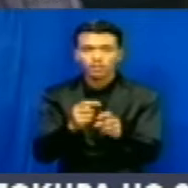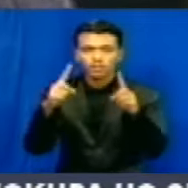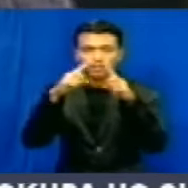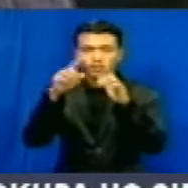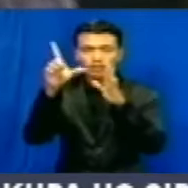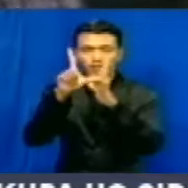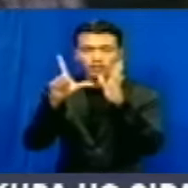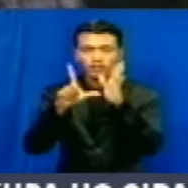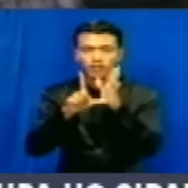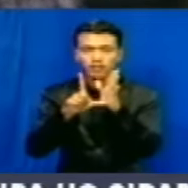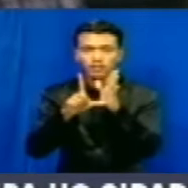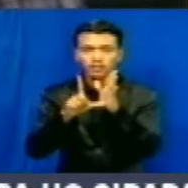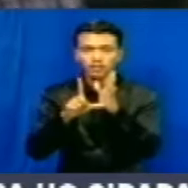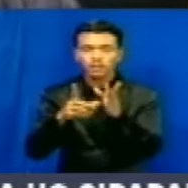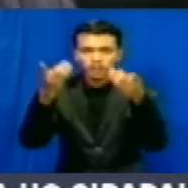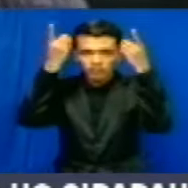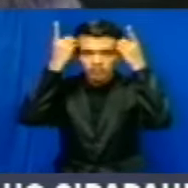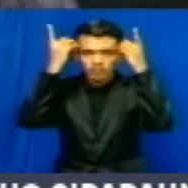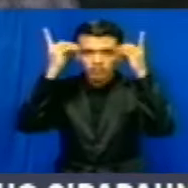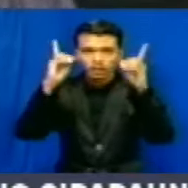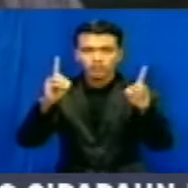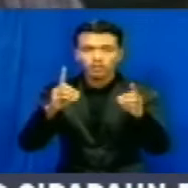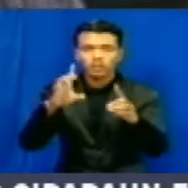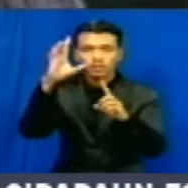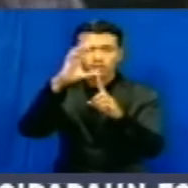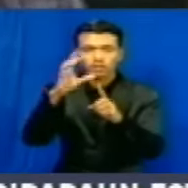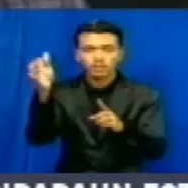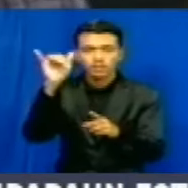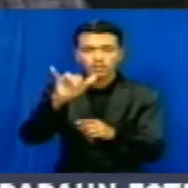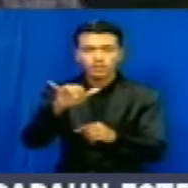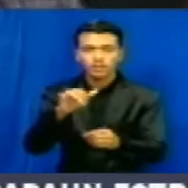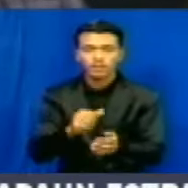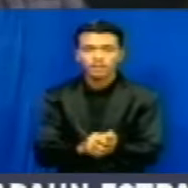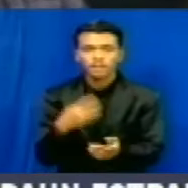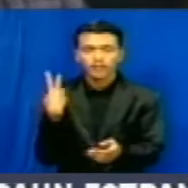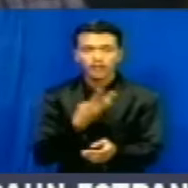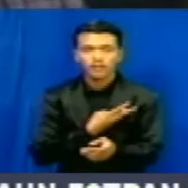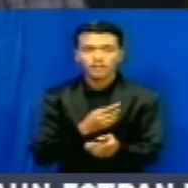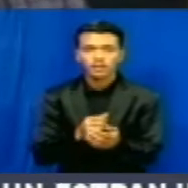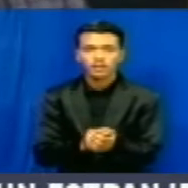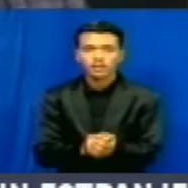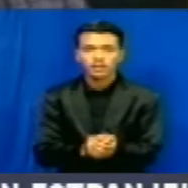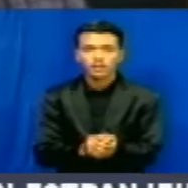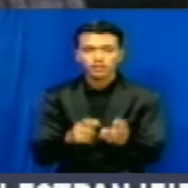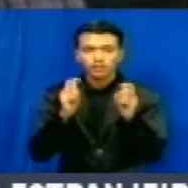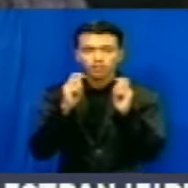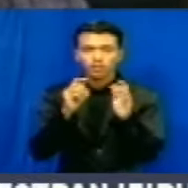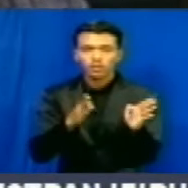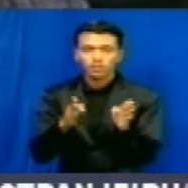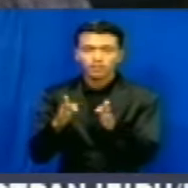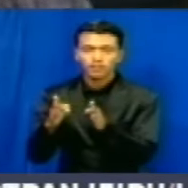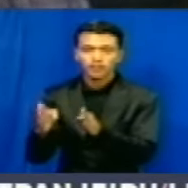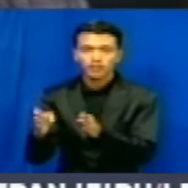decreto-lei, né? Decisão superior sirania. Ami técnico, pronto, ami tentado preparar-se para o